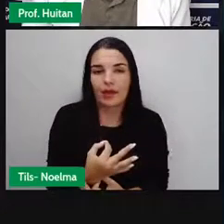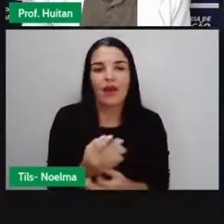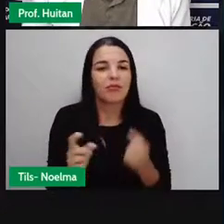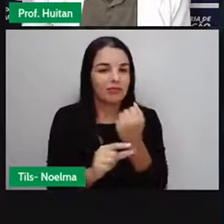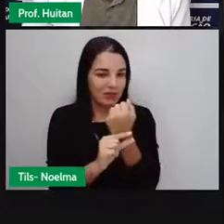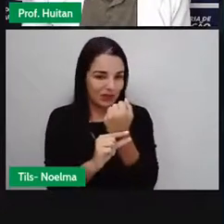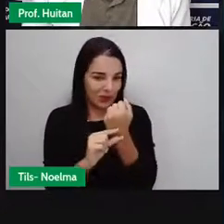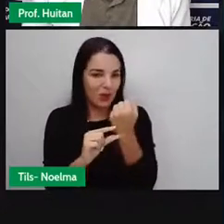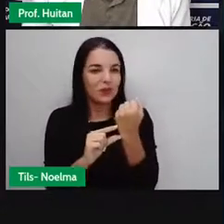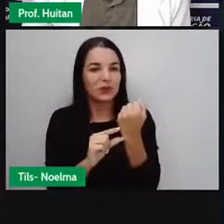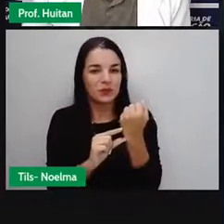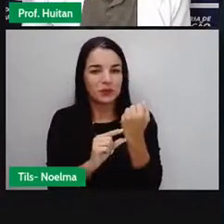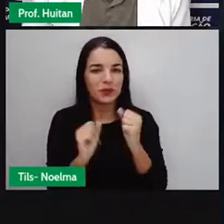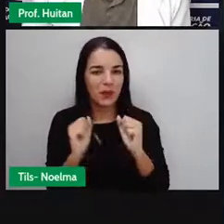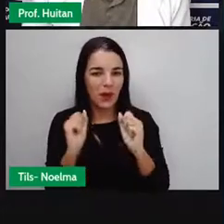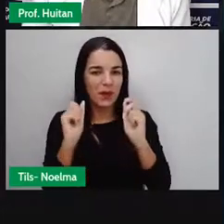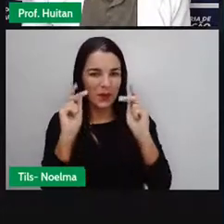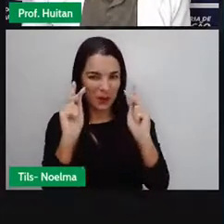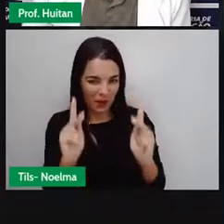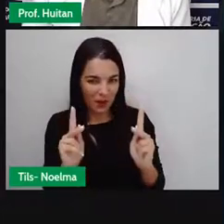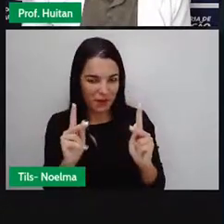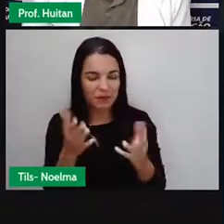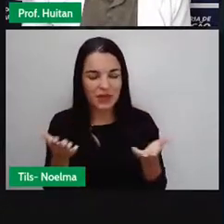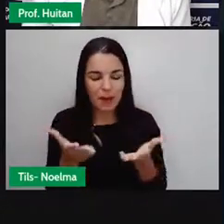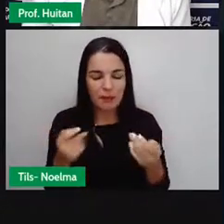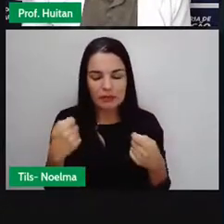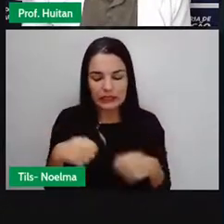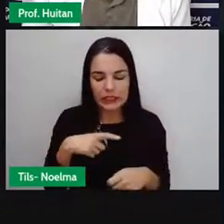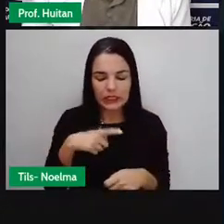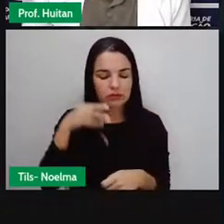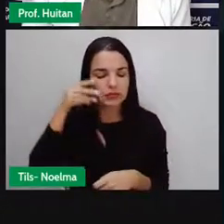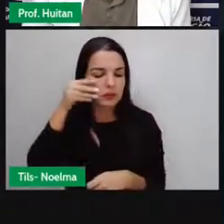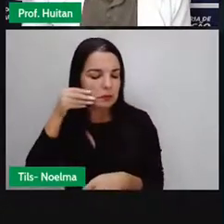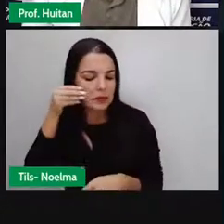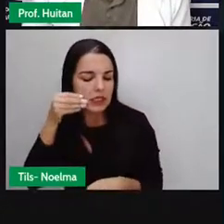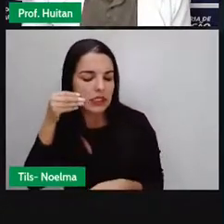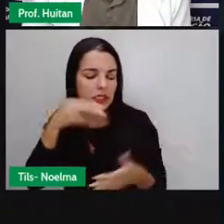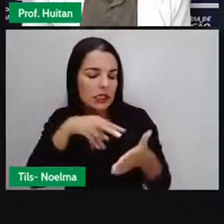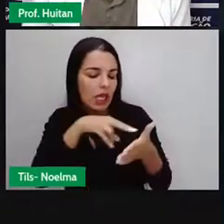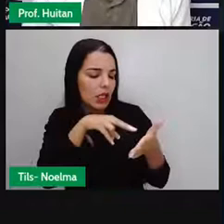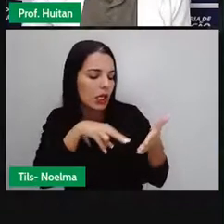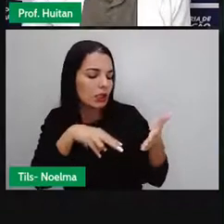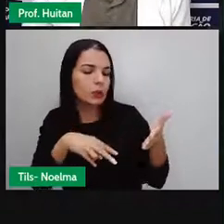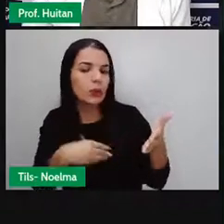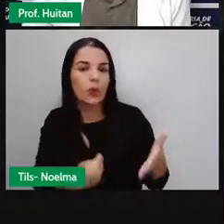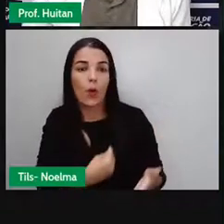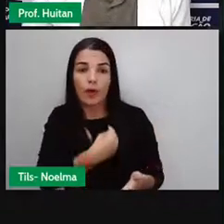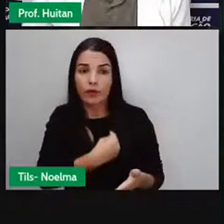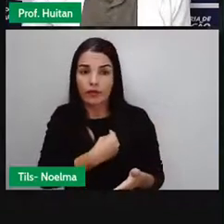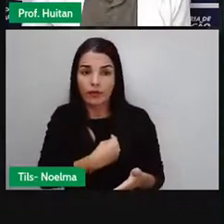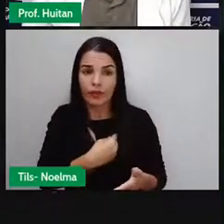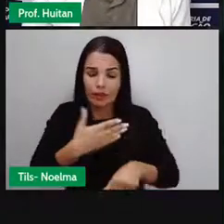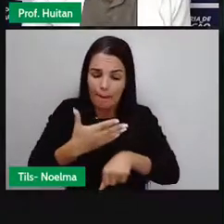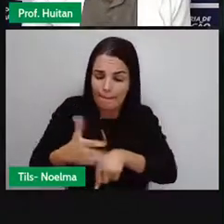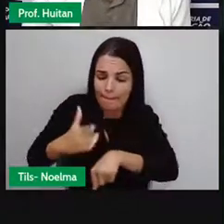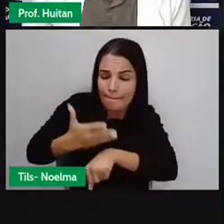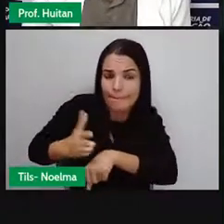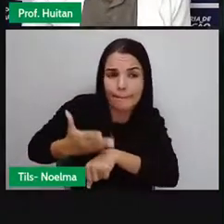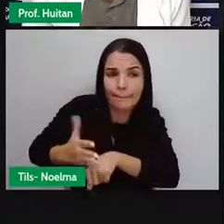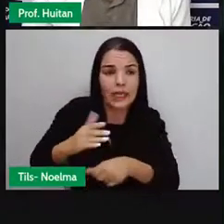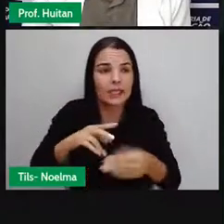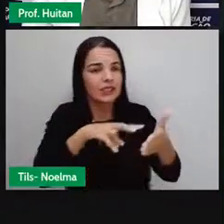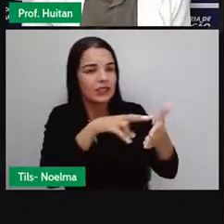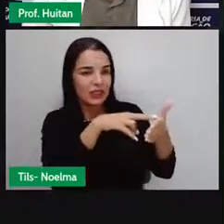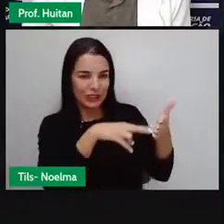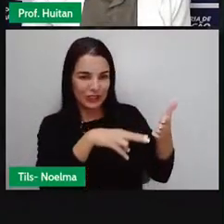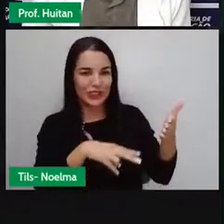pessoa escreveu. É uma questão de experiência de leitura, é uma questão de vivência, é uma questão de prática de leitura.